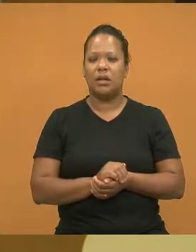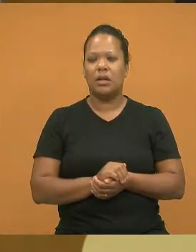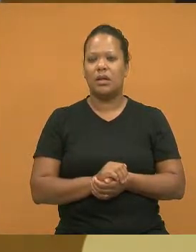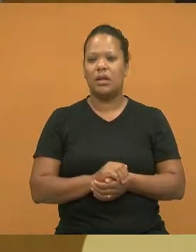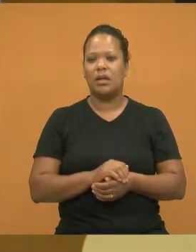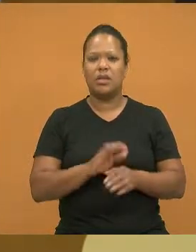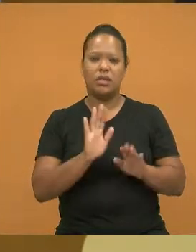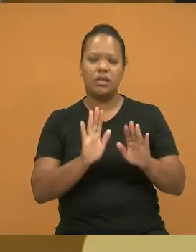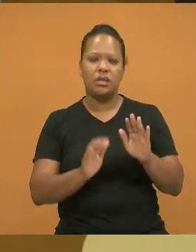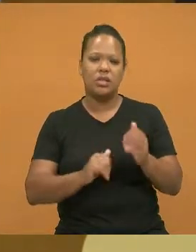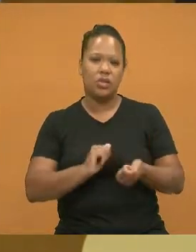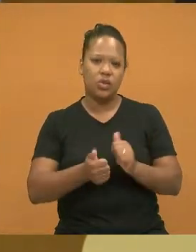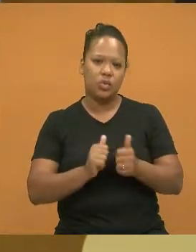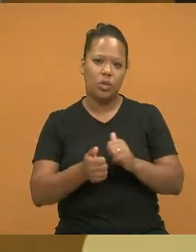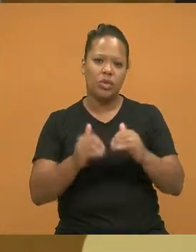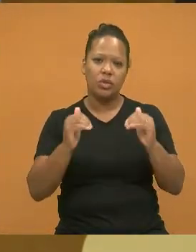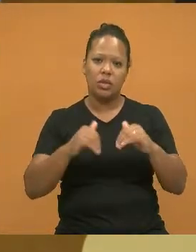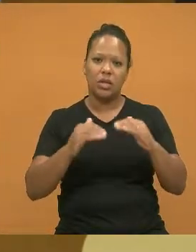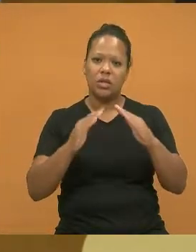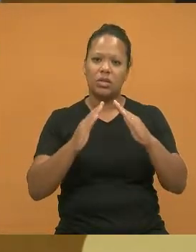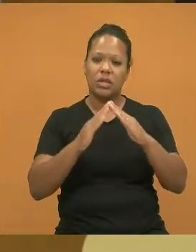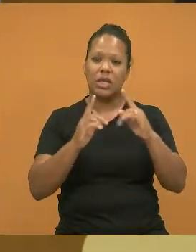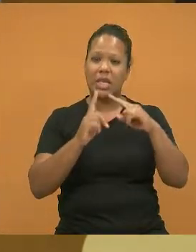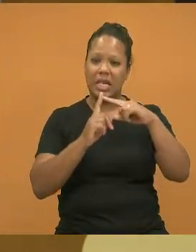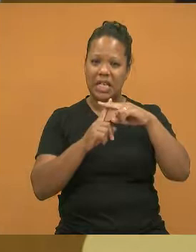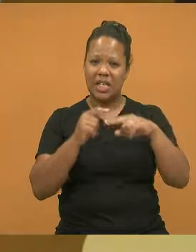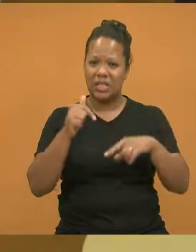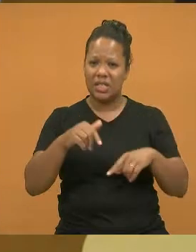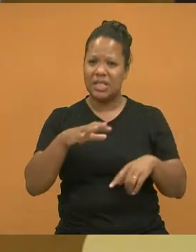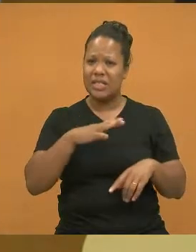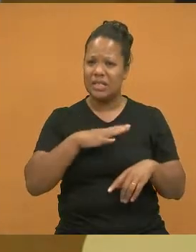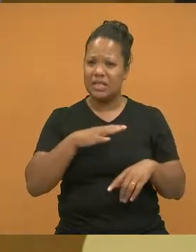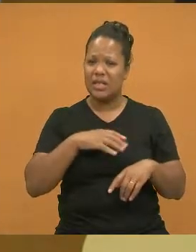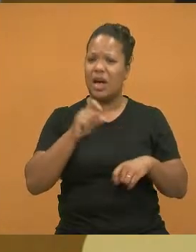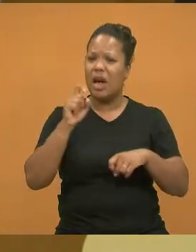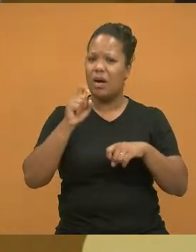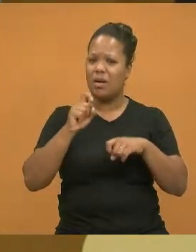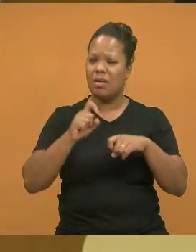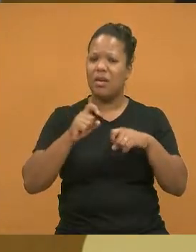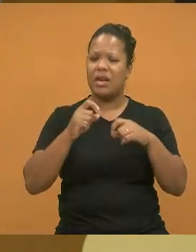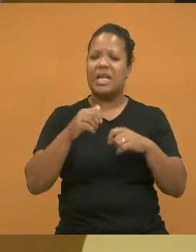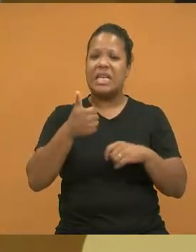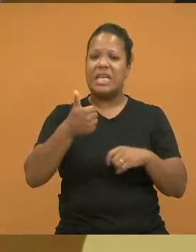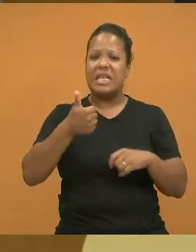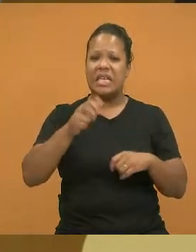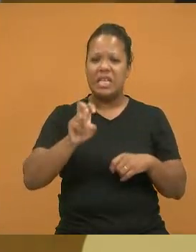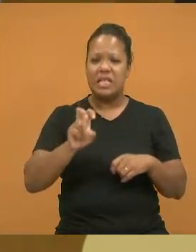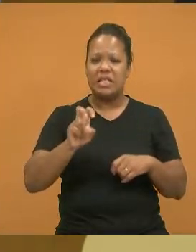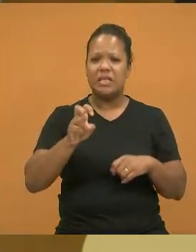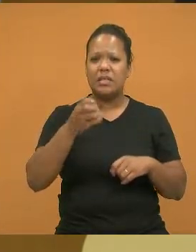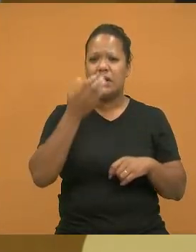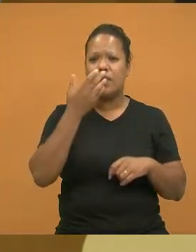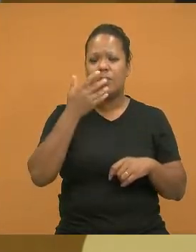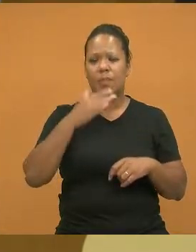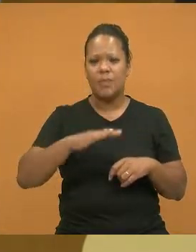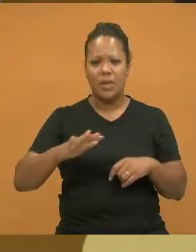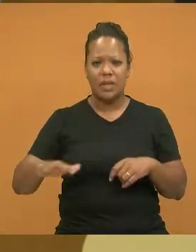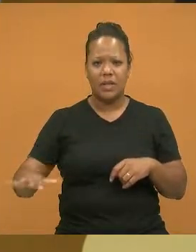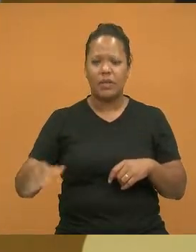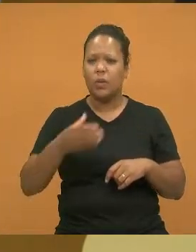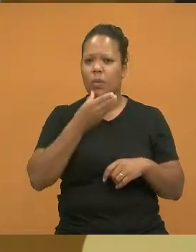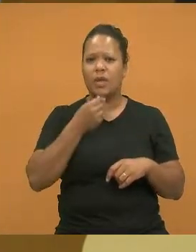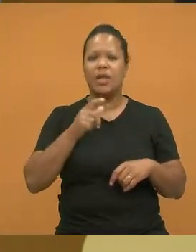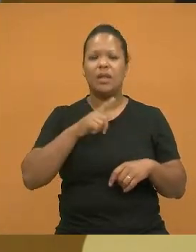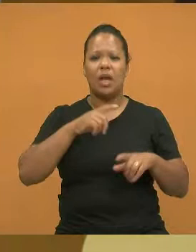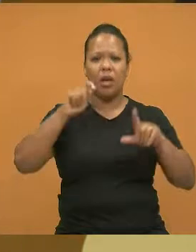recreativas, que estava dando essa recreação dentro de uma igreja da cidade e abusou de 15 meninos. Inclusive, existe um